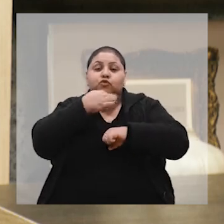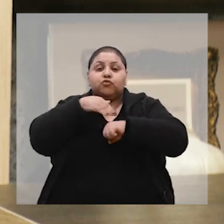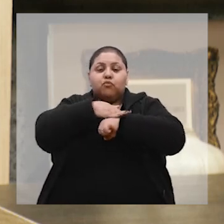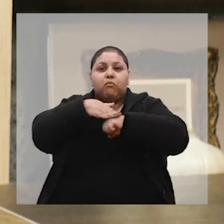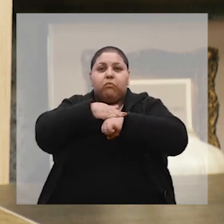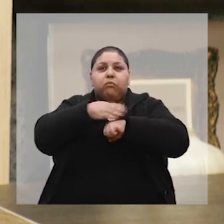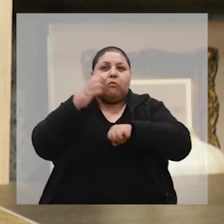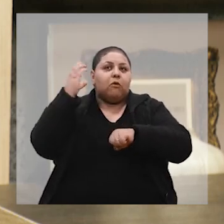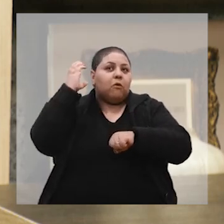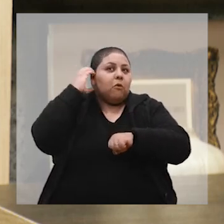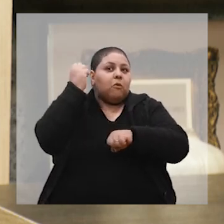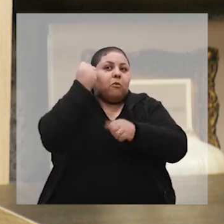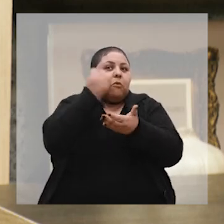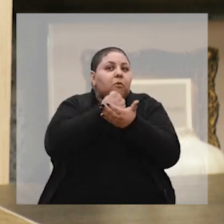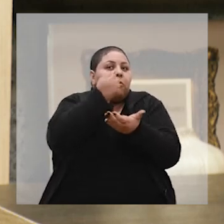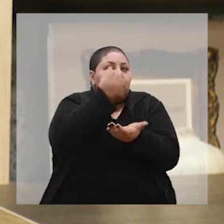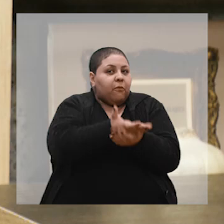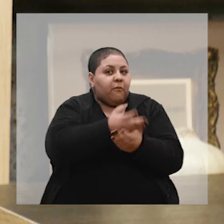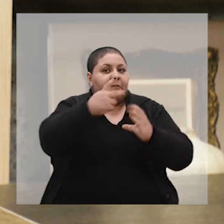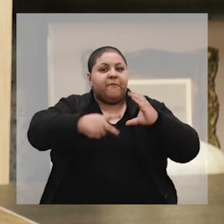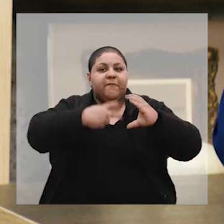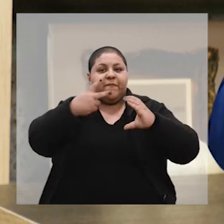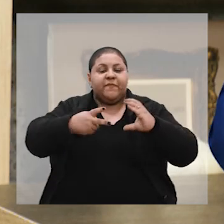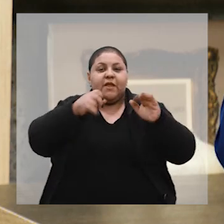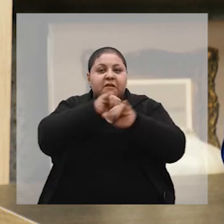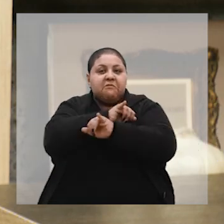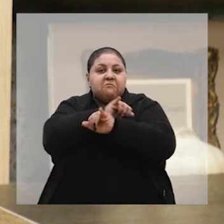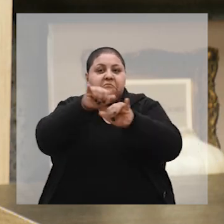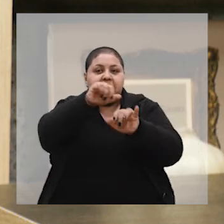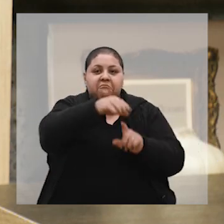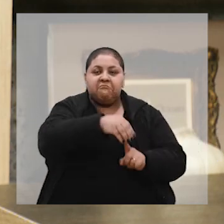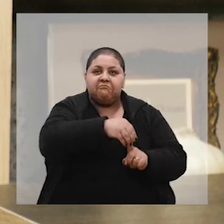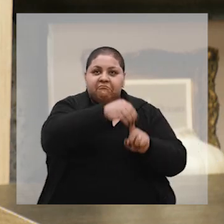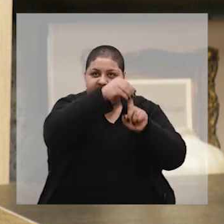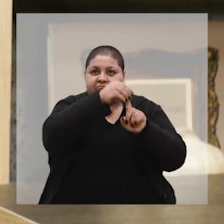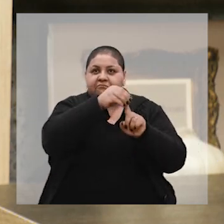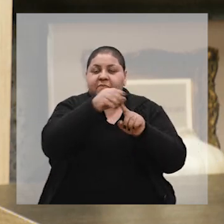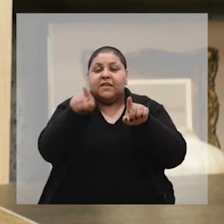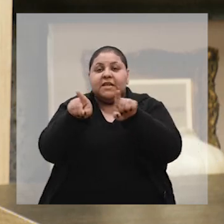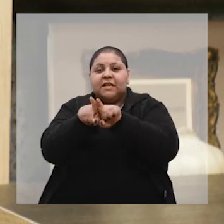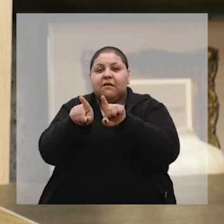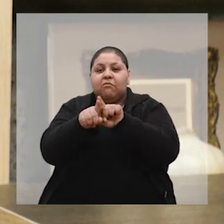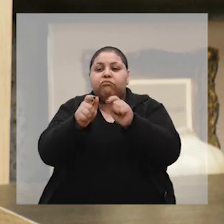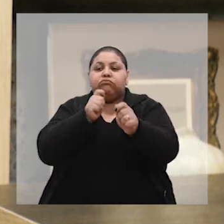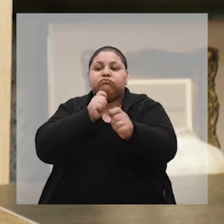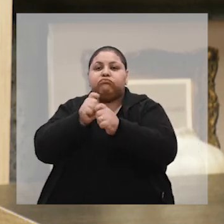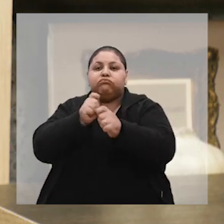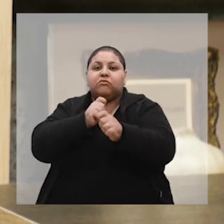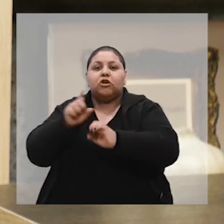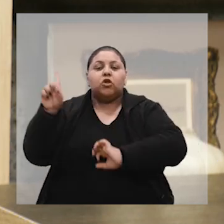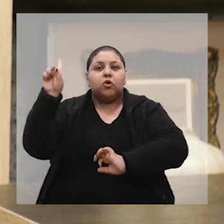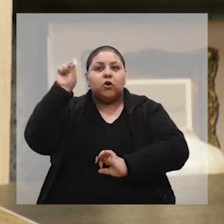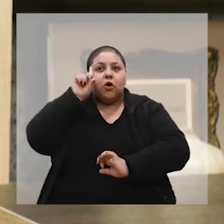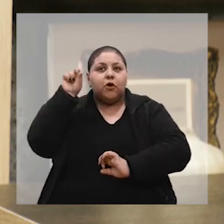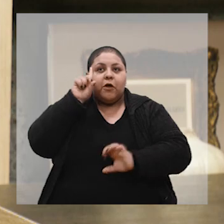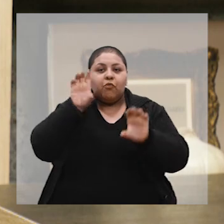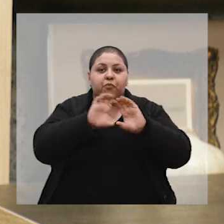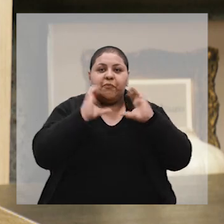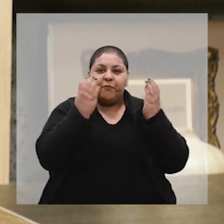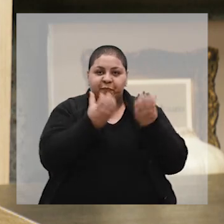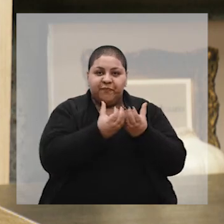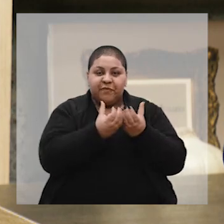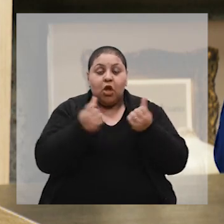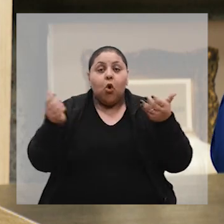o videocast da Câmara de Vereadores de Caxias do Sul, que passa as principais informações, também entrevistas sobre o dia a dia da